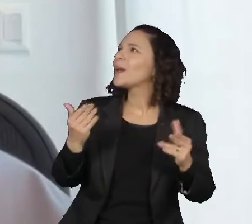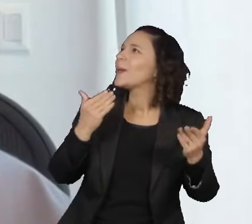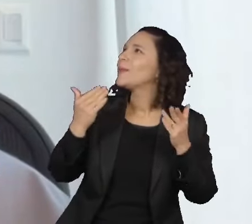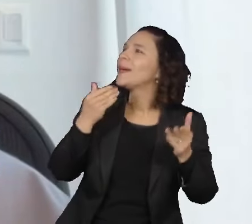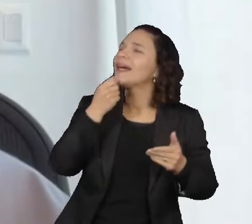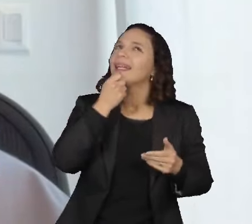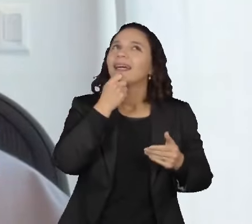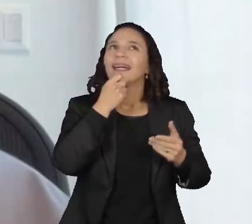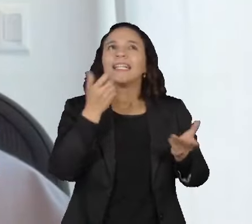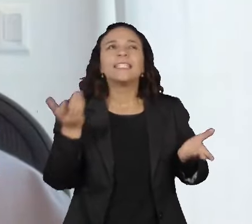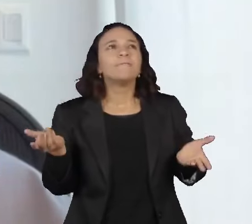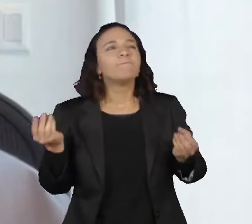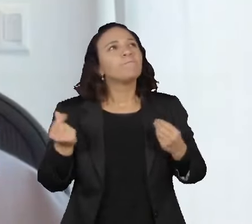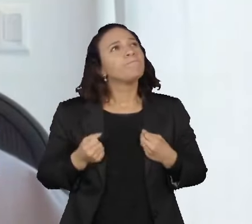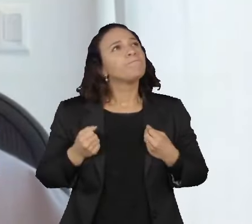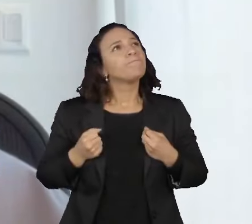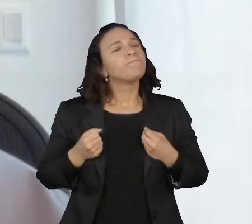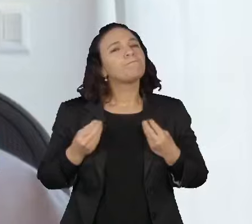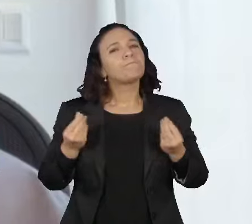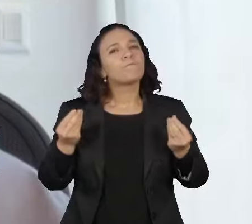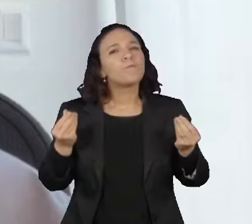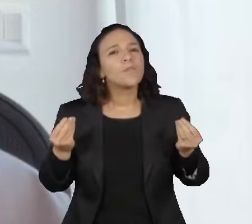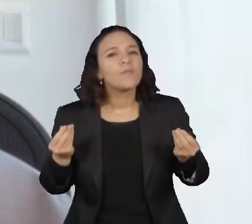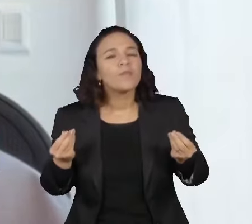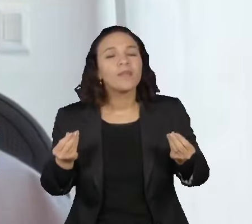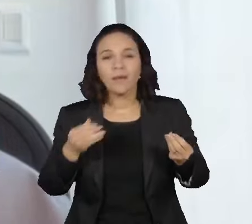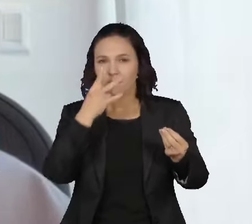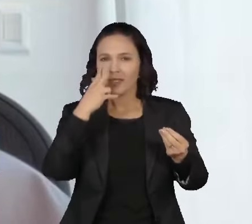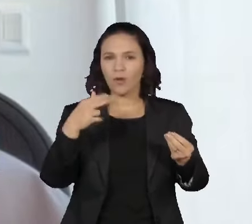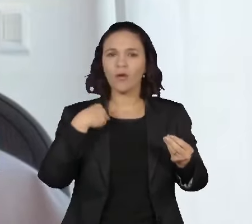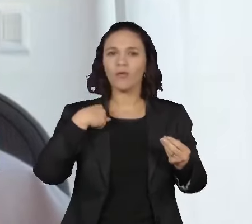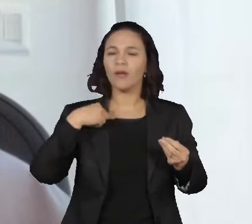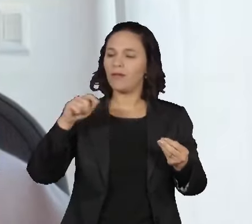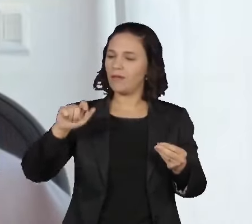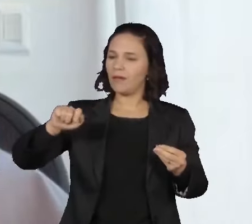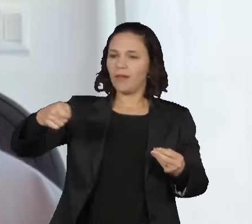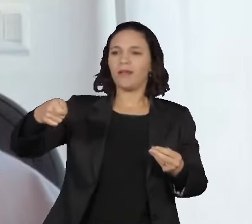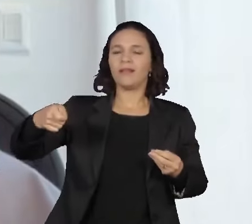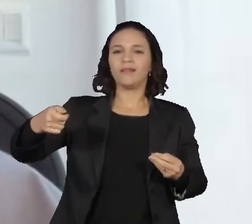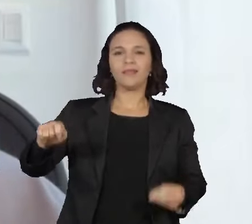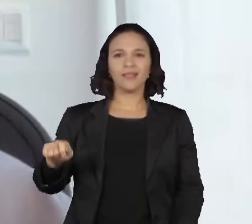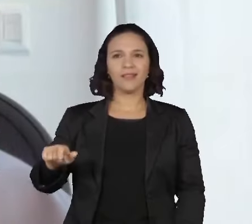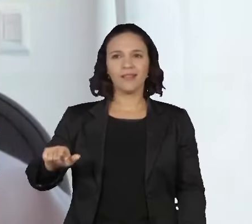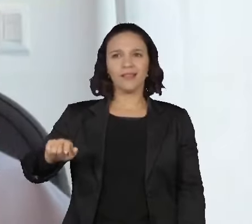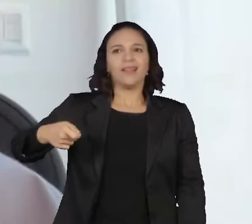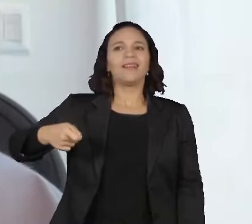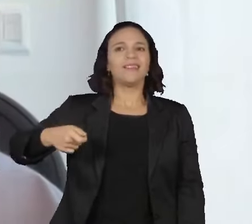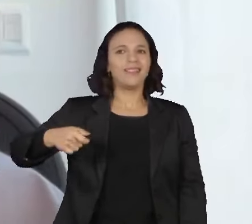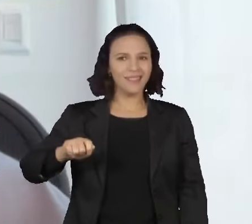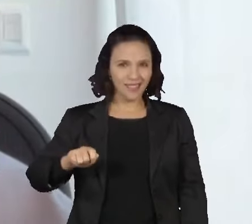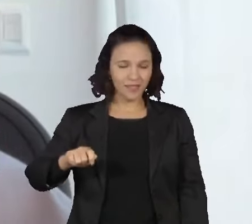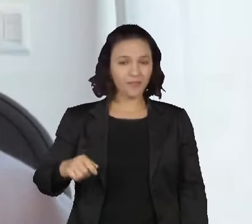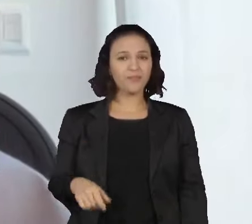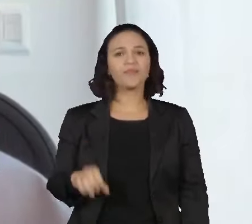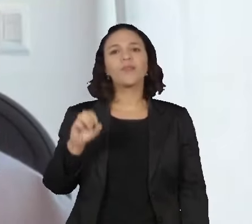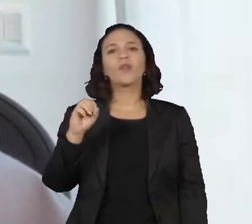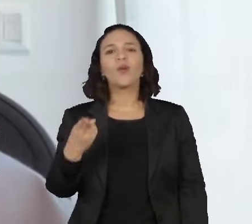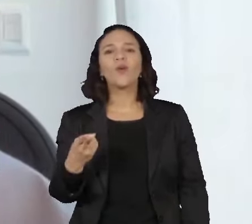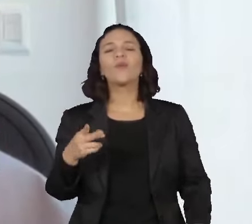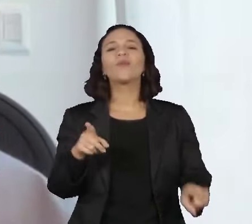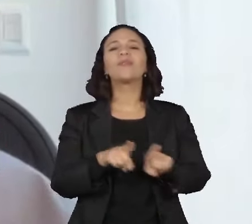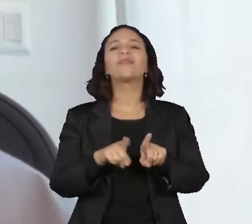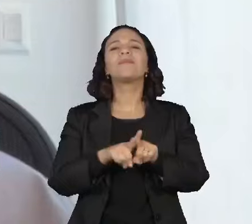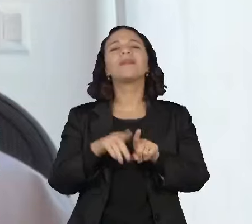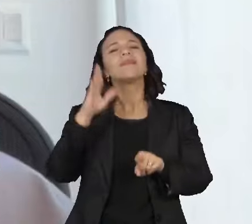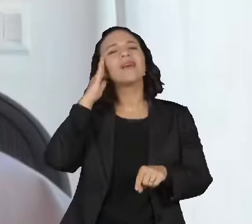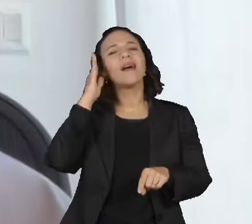é uma coisa que liga e desliga, né? Liga e desliga os genes, ou se não, como fosse aquele dimer